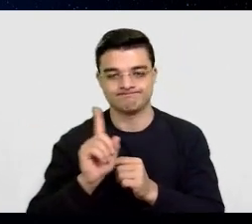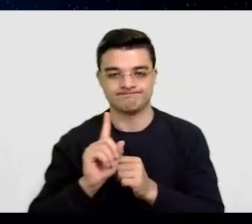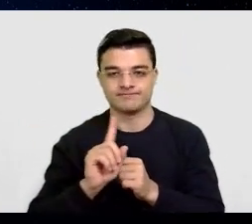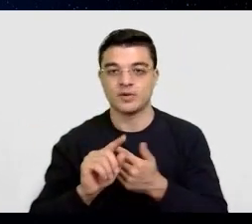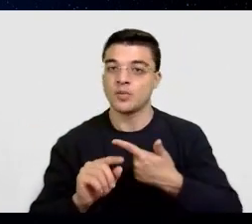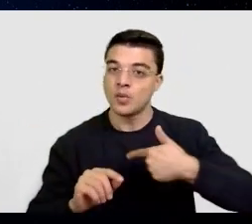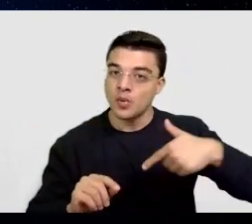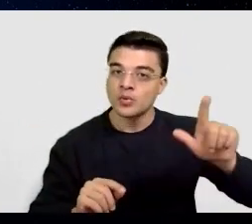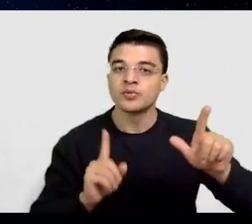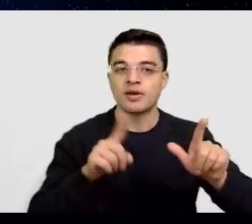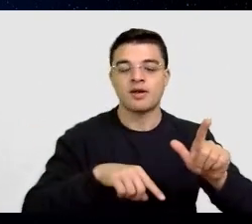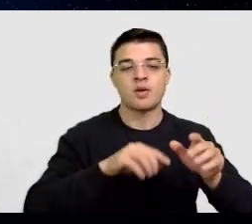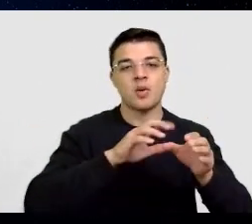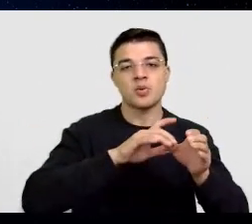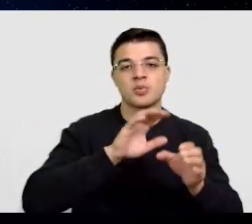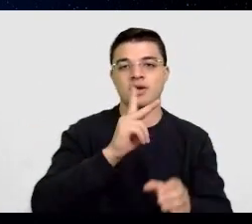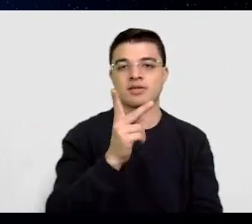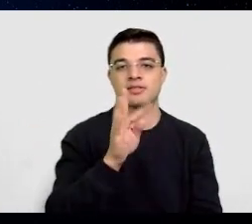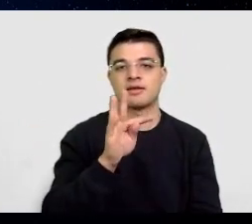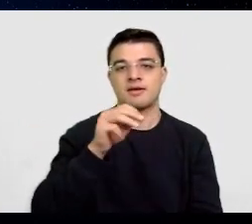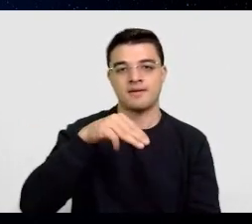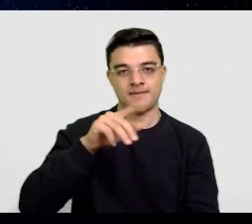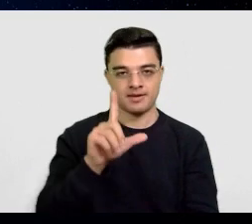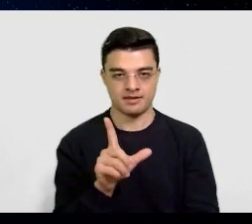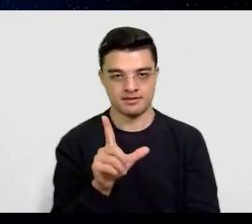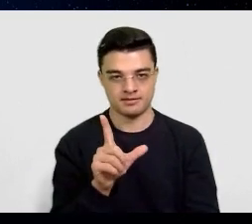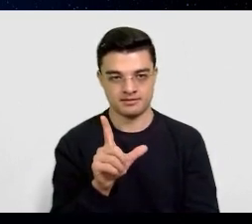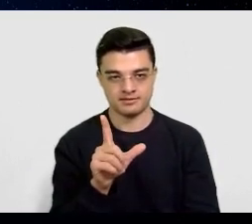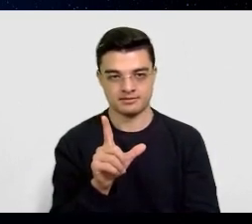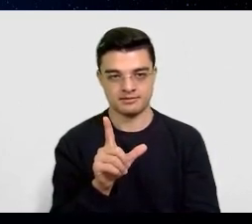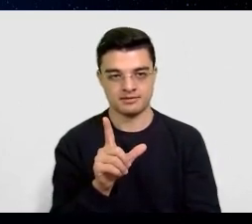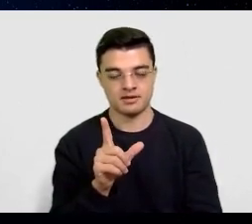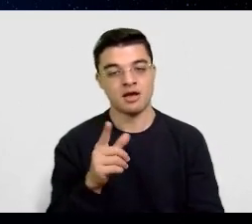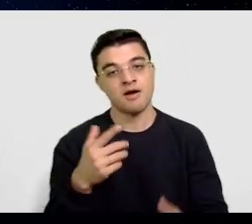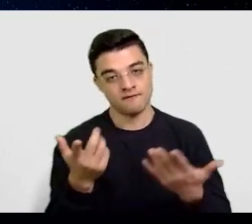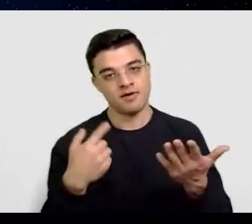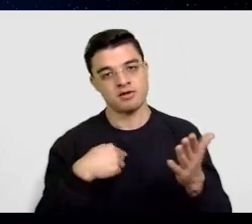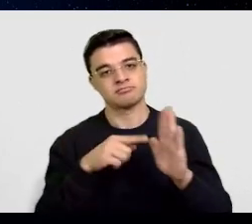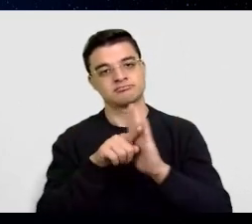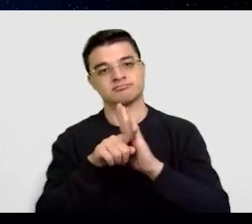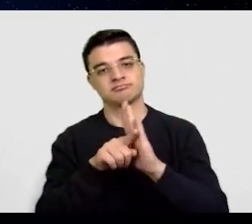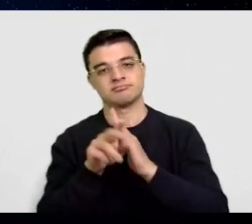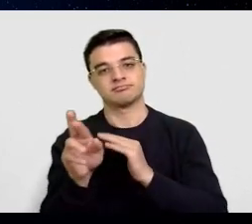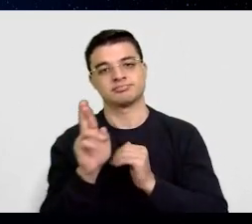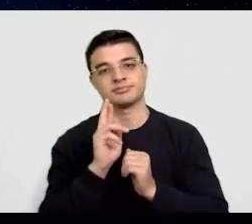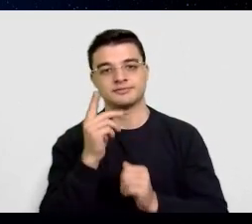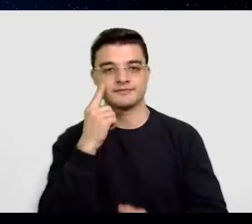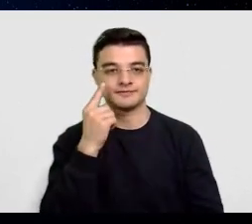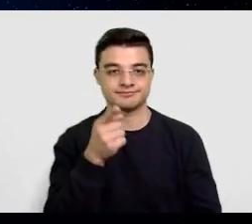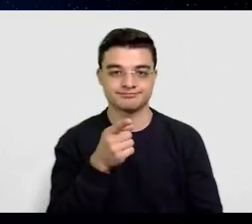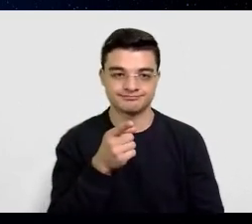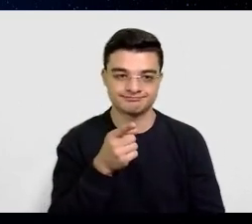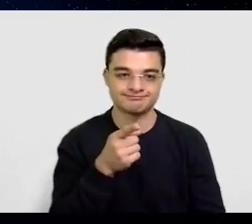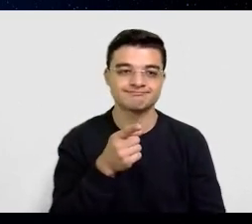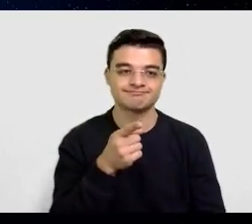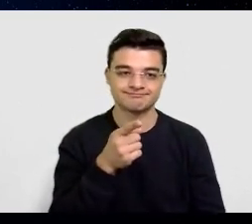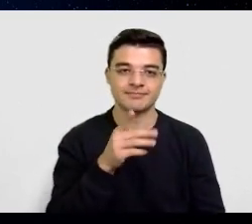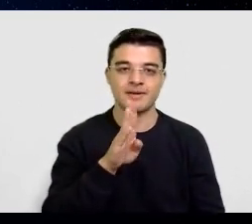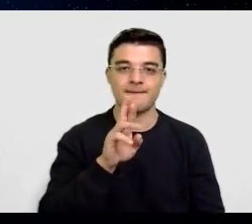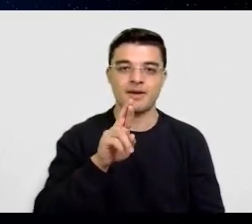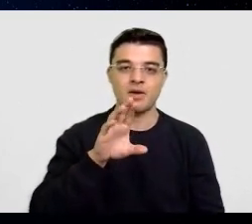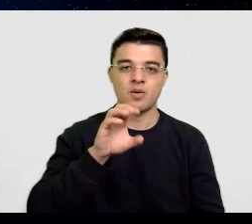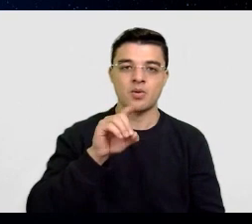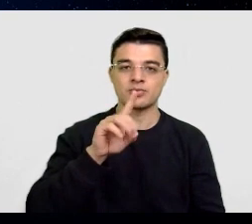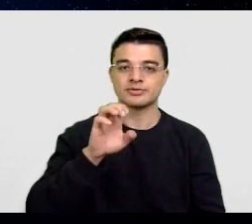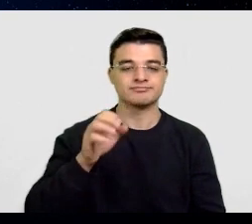código HTML, por exemplo, né? E aí eu vou analisar a resposta, né? E aí ele já me deu um BR Code inválido. Ou seja,